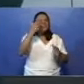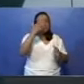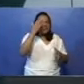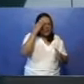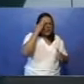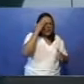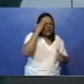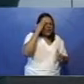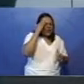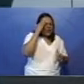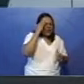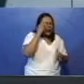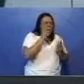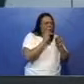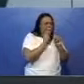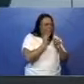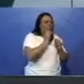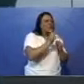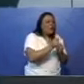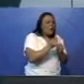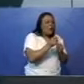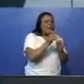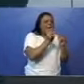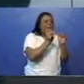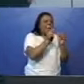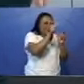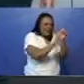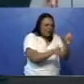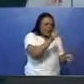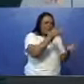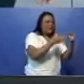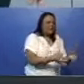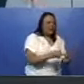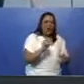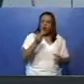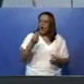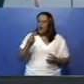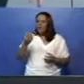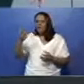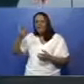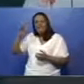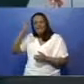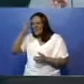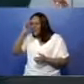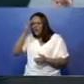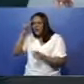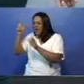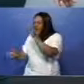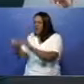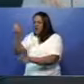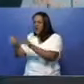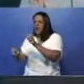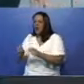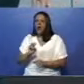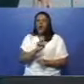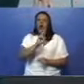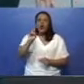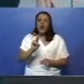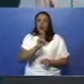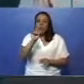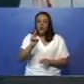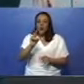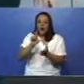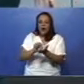você está falando de uma coisa qualquer de uma pessoa qualquer que eu não tenho conhecimento eu vou usar os artigos indefinidos então artigo definido